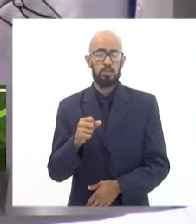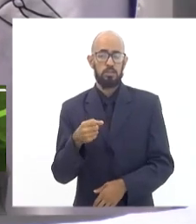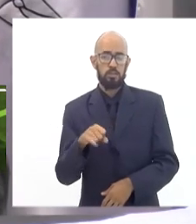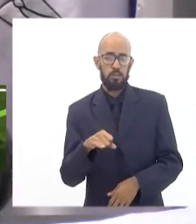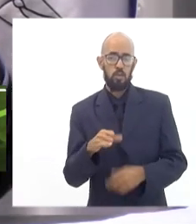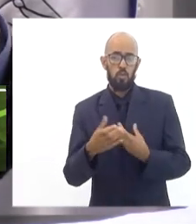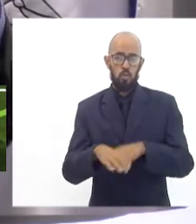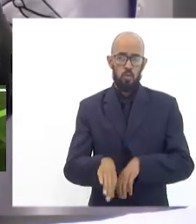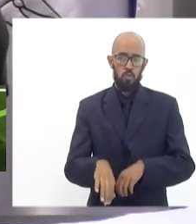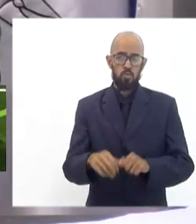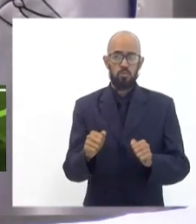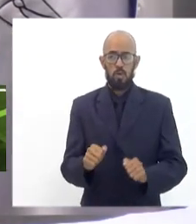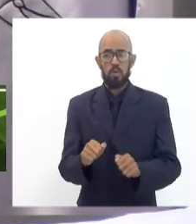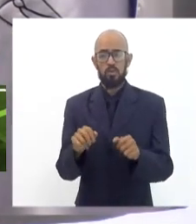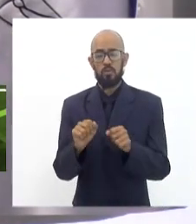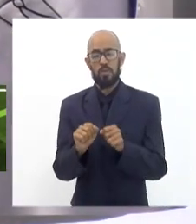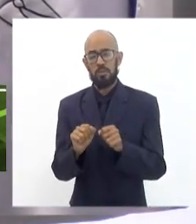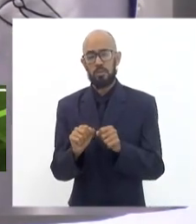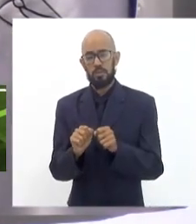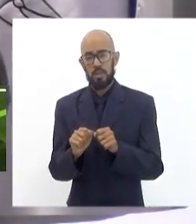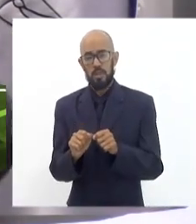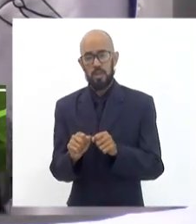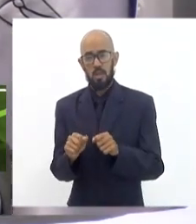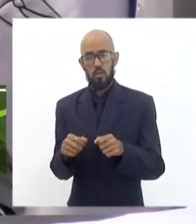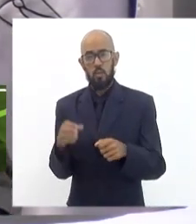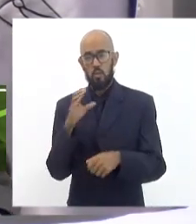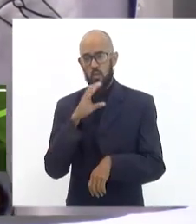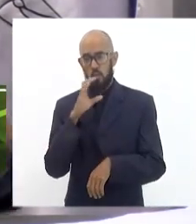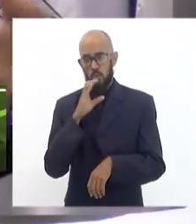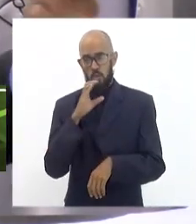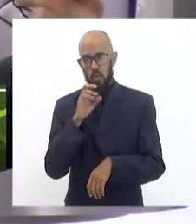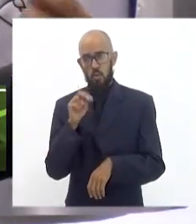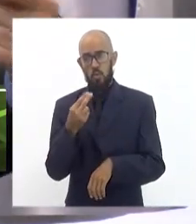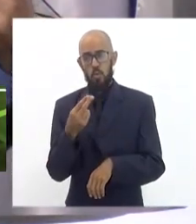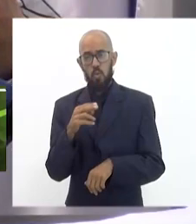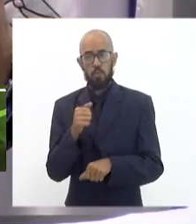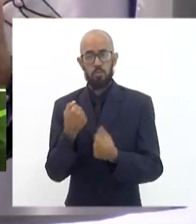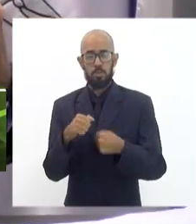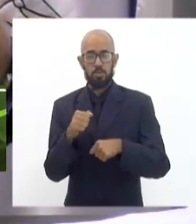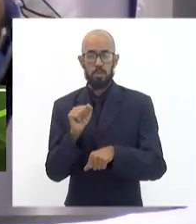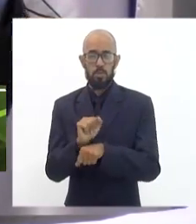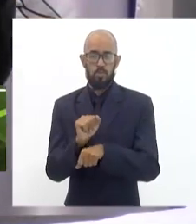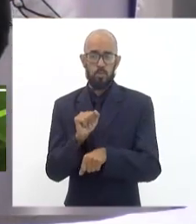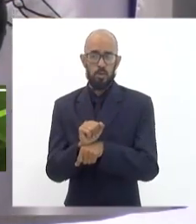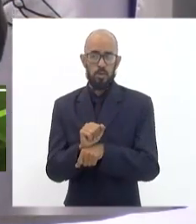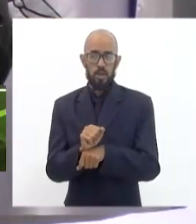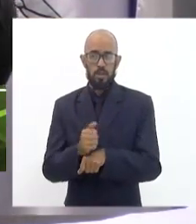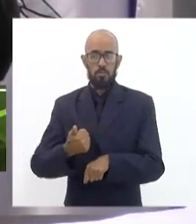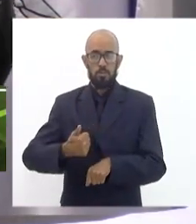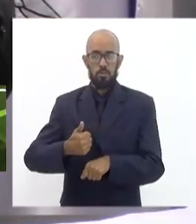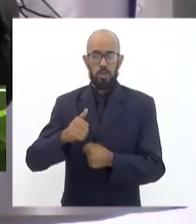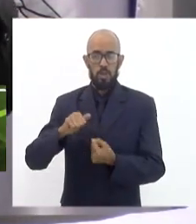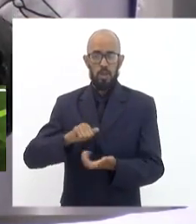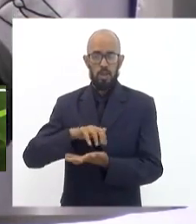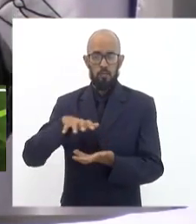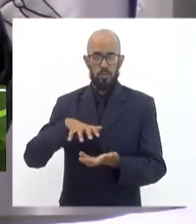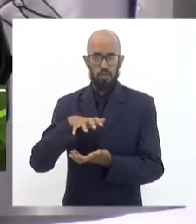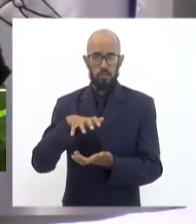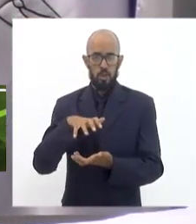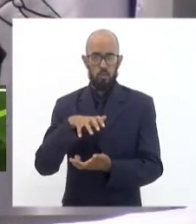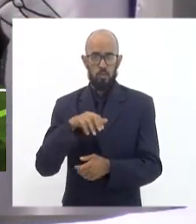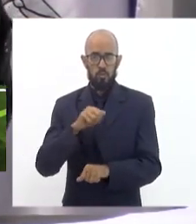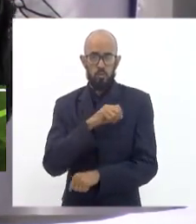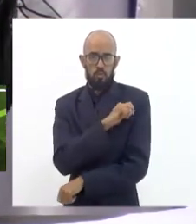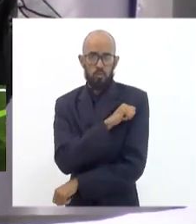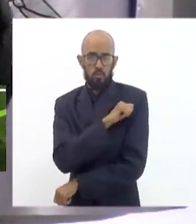concurso público pode ser feito de imediato ou tem que aguardar a primeira revisão do regime que